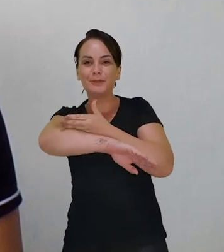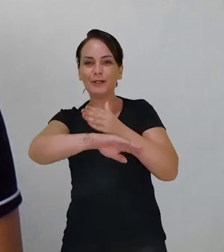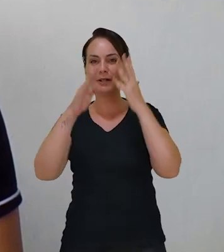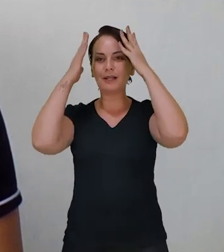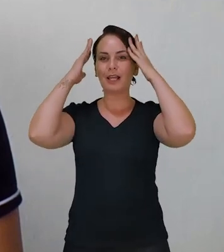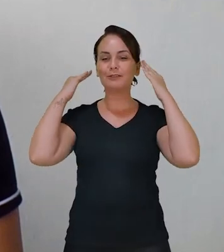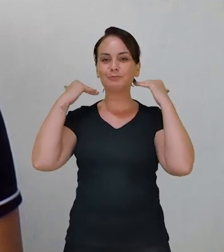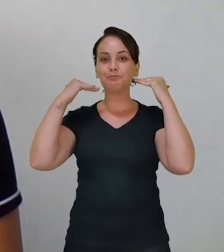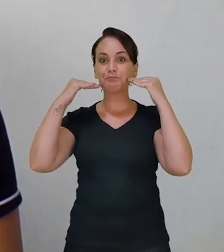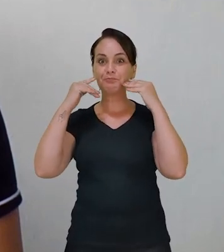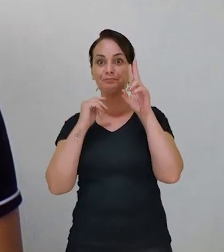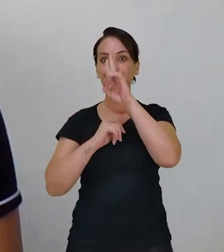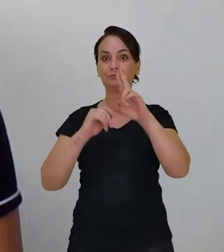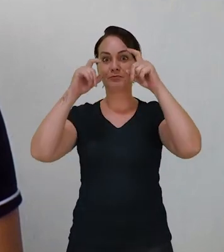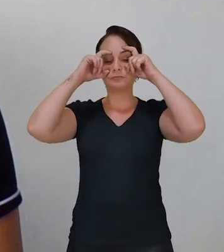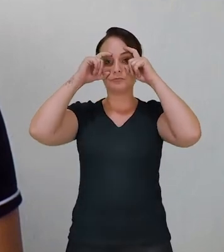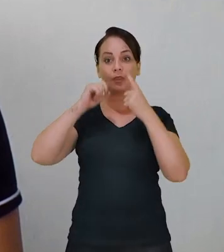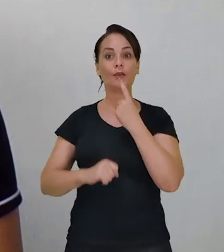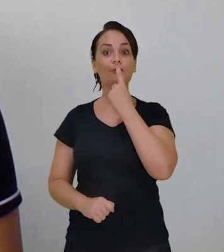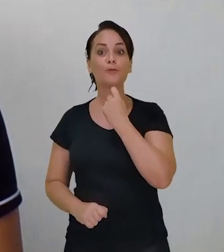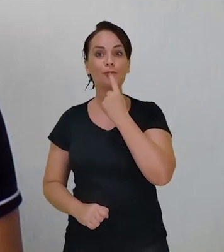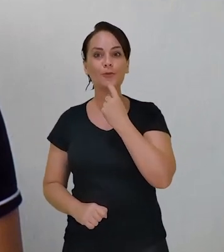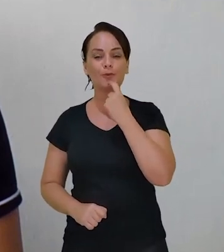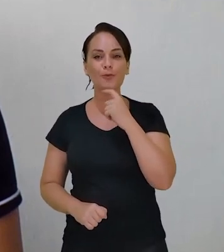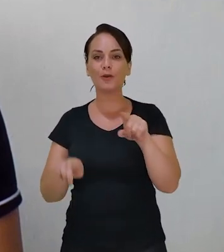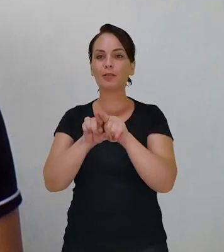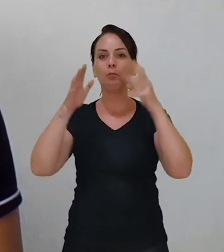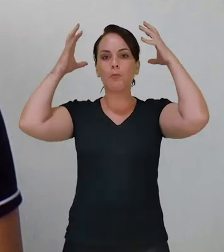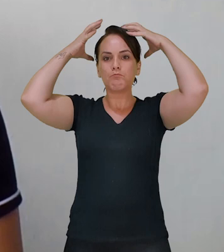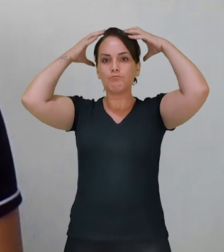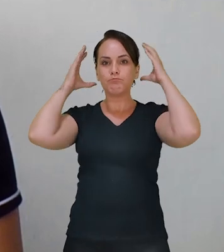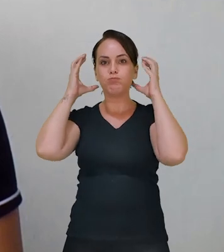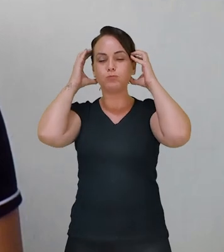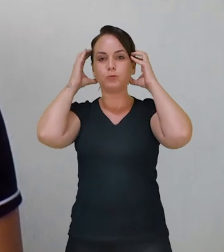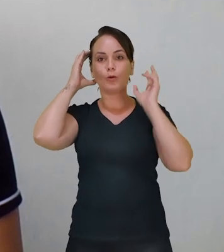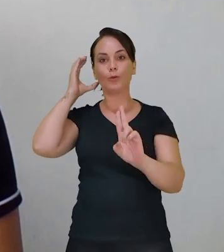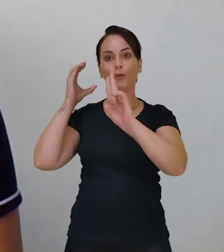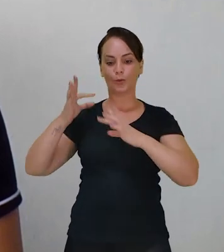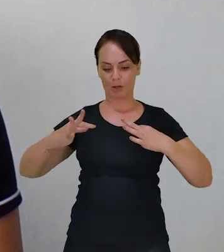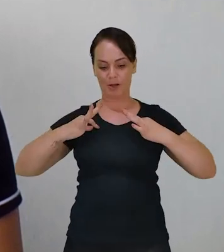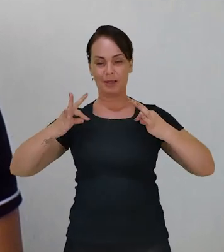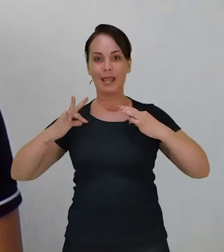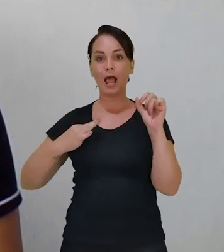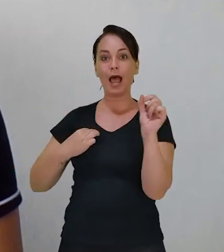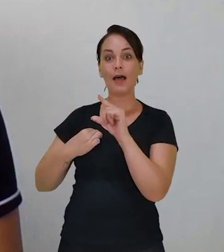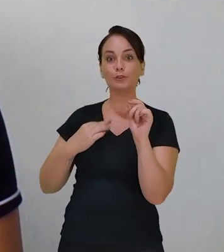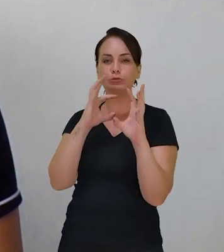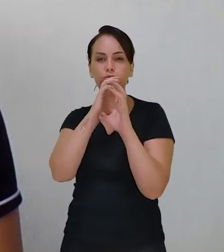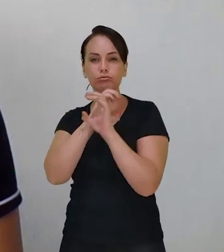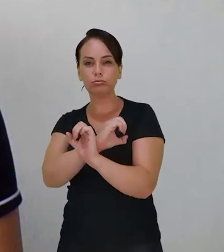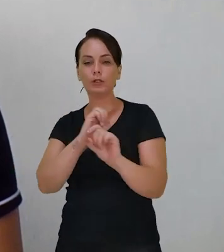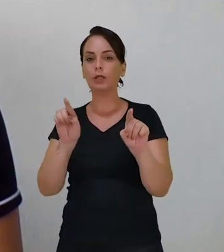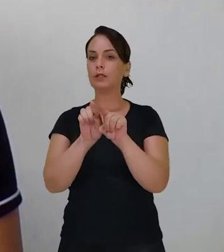castanho claro. Usa óculos de armação vermelha e um headset. Ela veste uma camisa polo azul marinho e